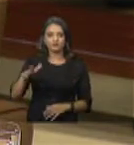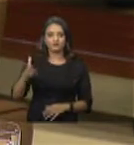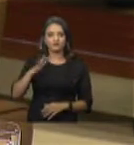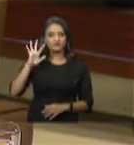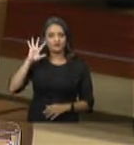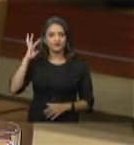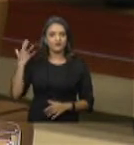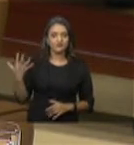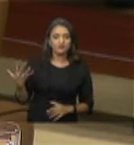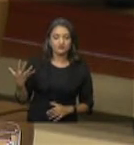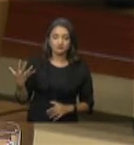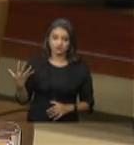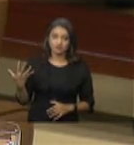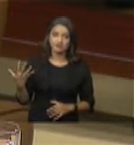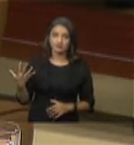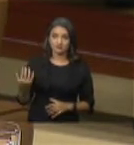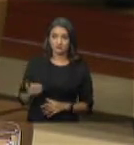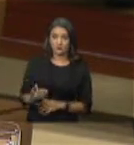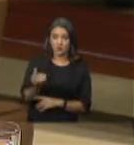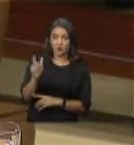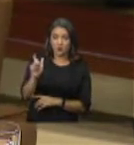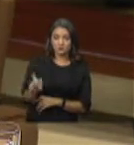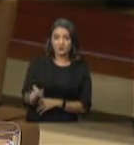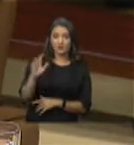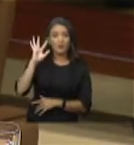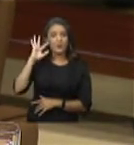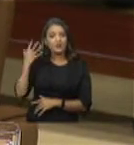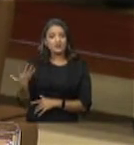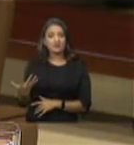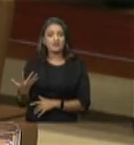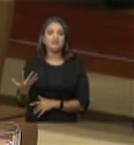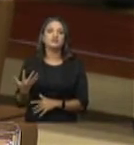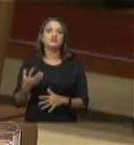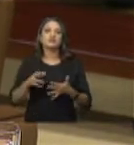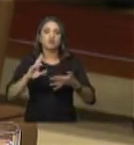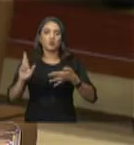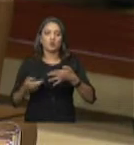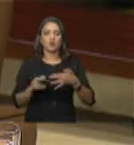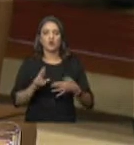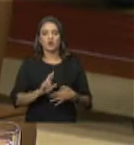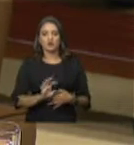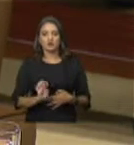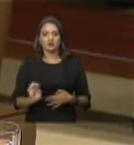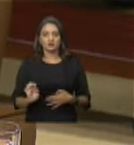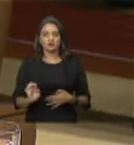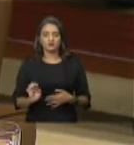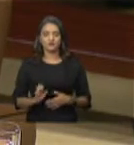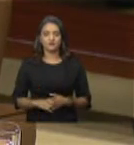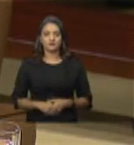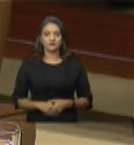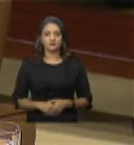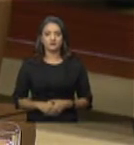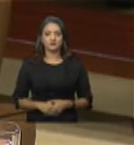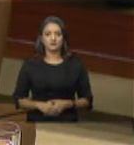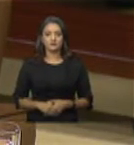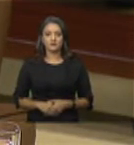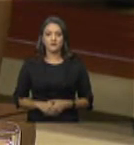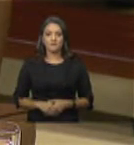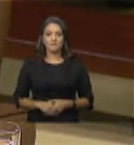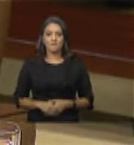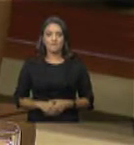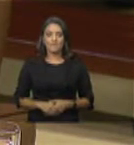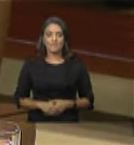monocrática para que seja proferido uma decisão no recurso extraordinário portanto